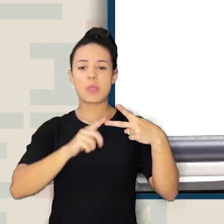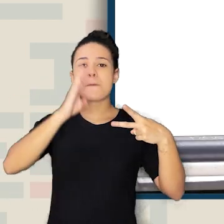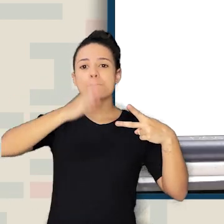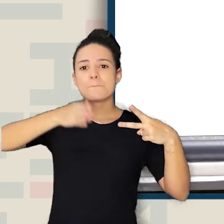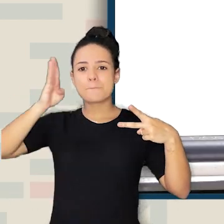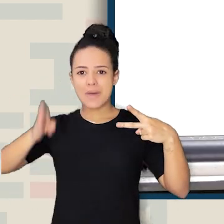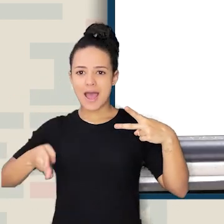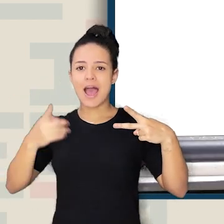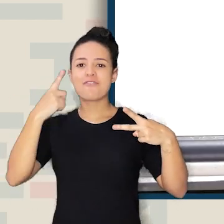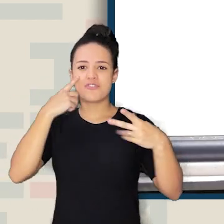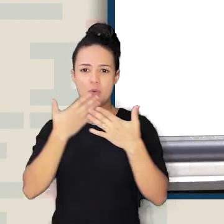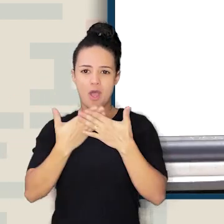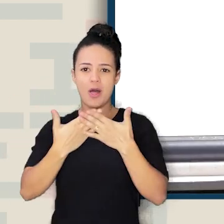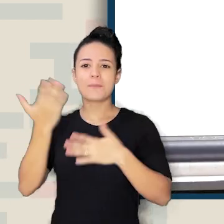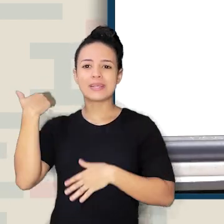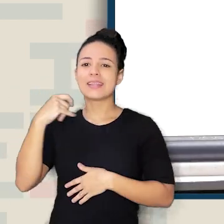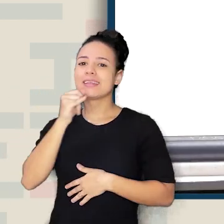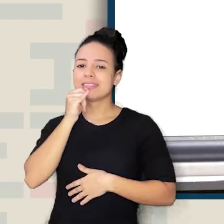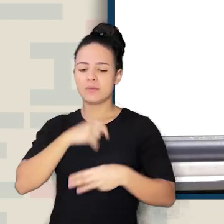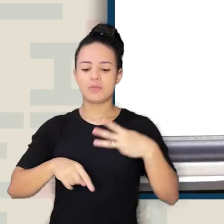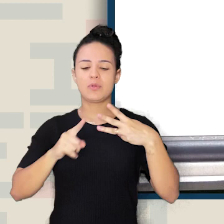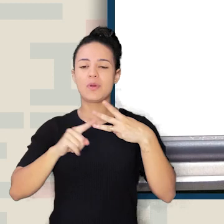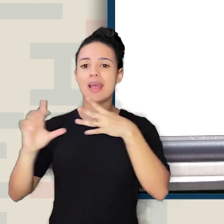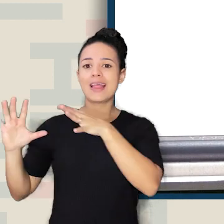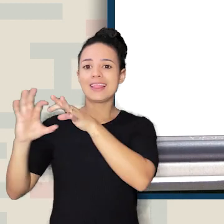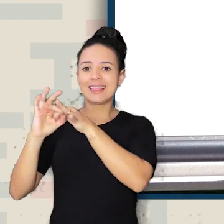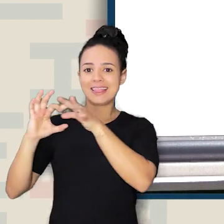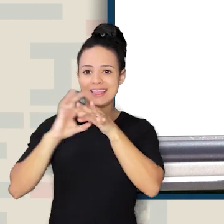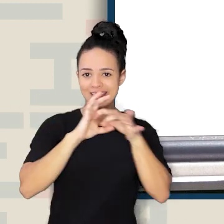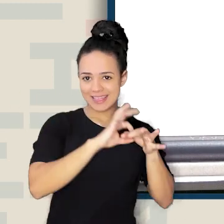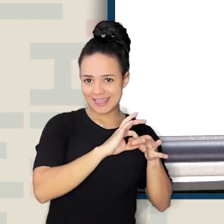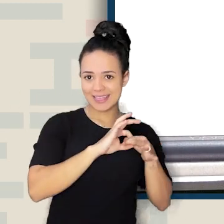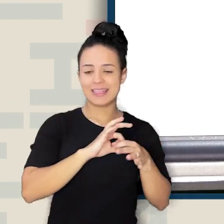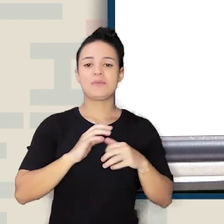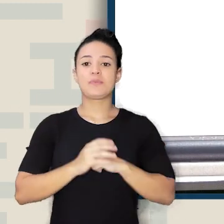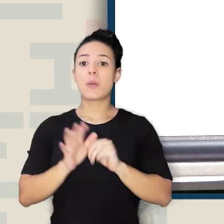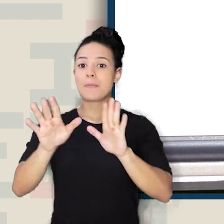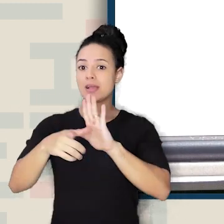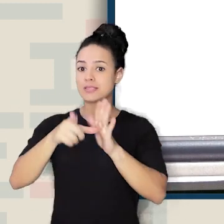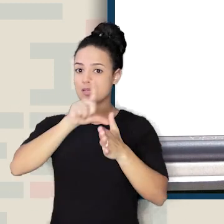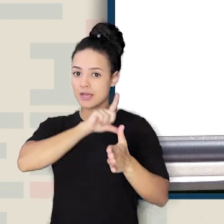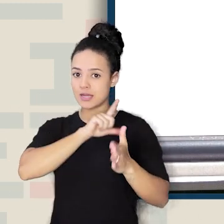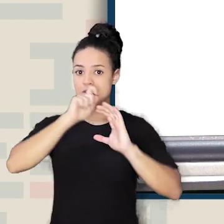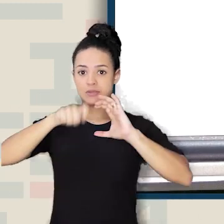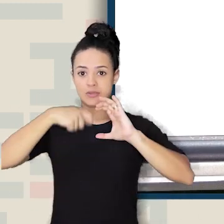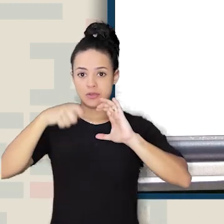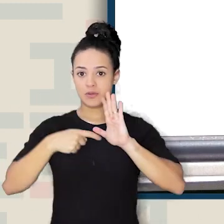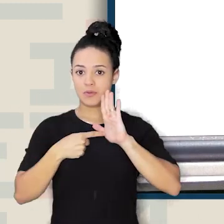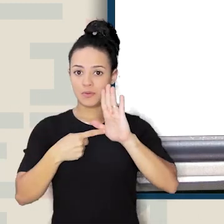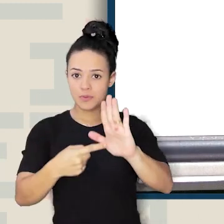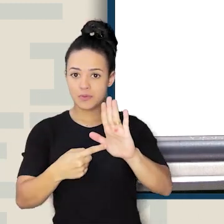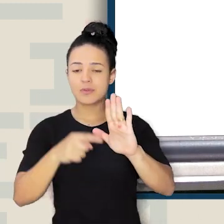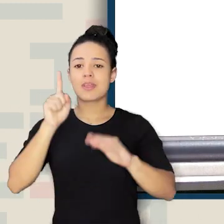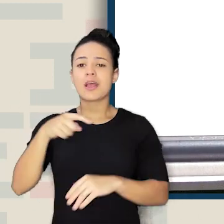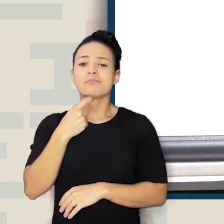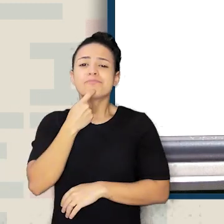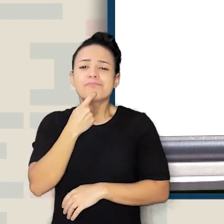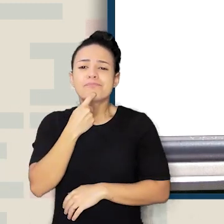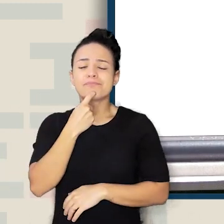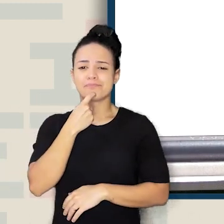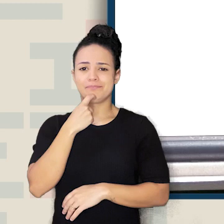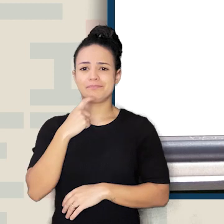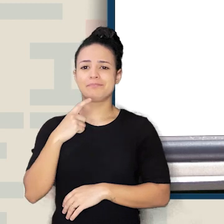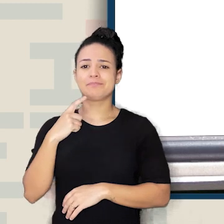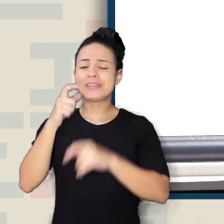já viu um exemplo, e as ligaduras, tá? Mas antes disso, eu vou passar para vocês um vídeo, tá? É um mini documentário, um mini curtazinho,